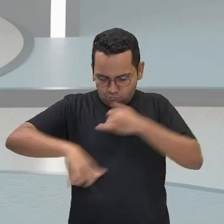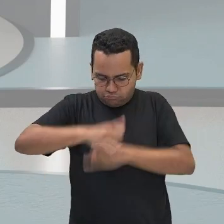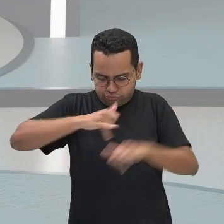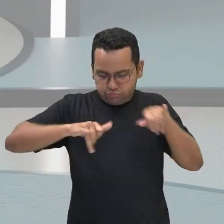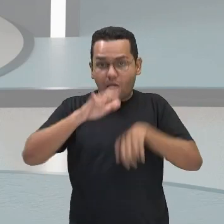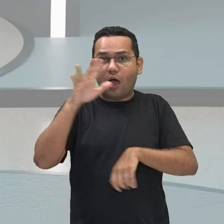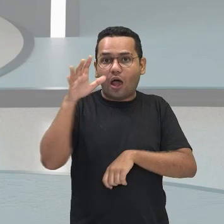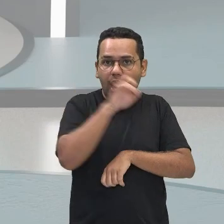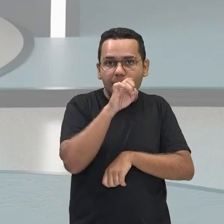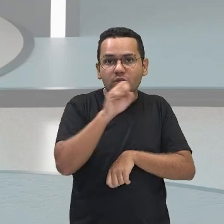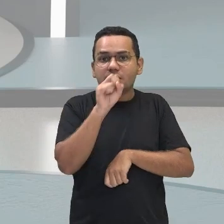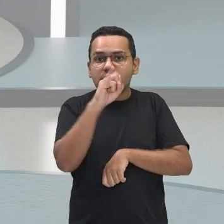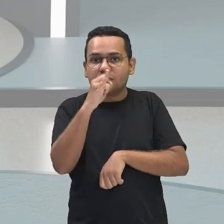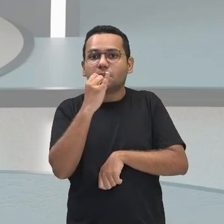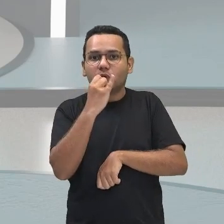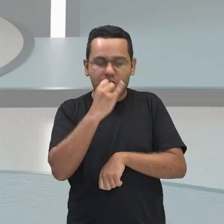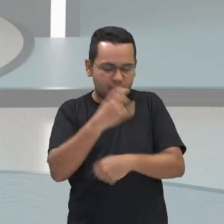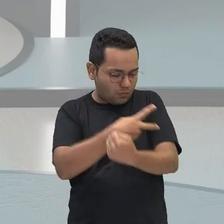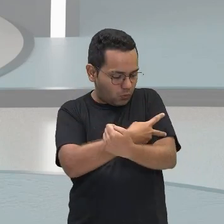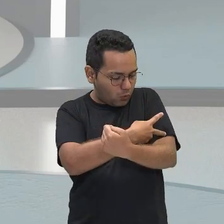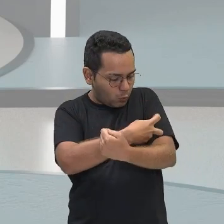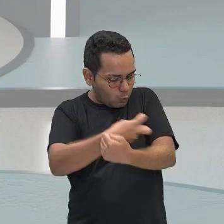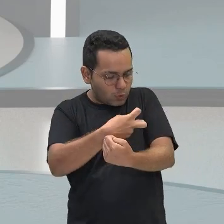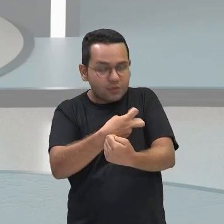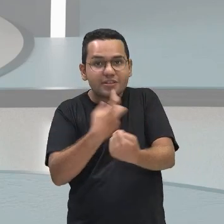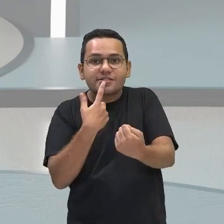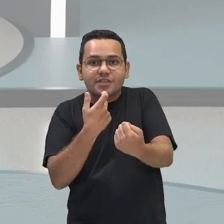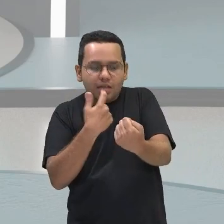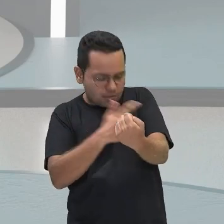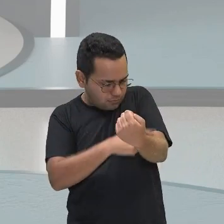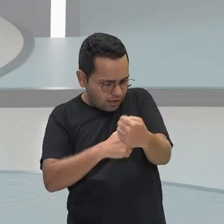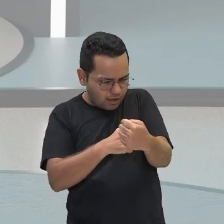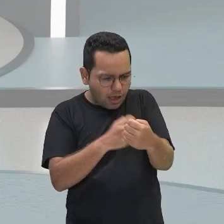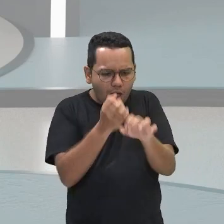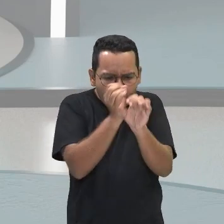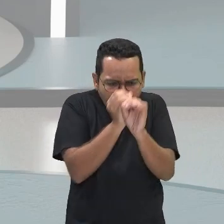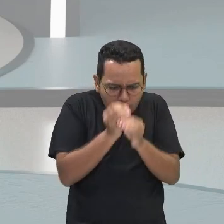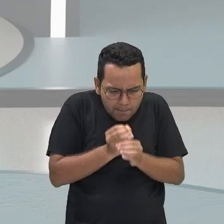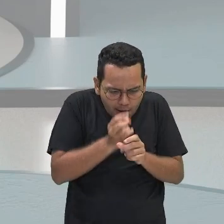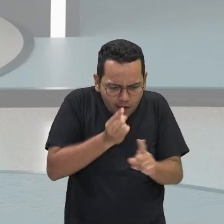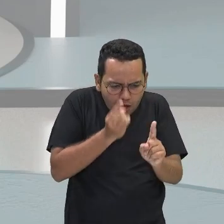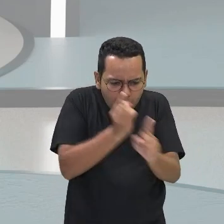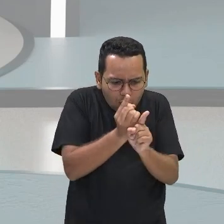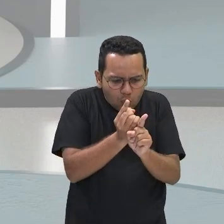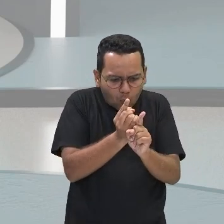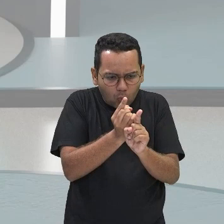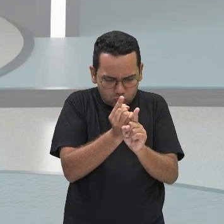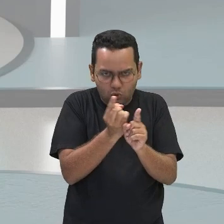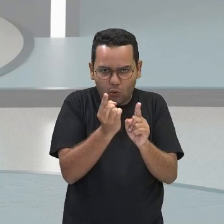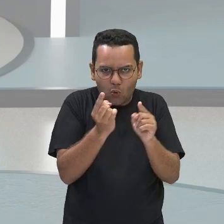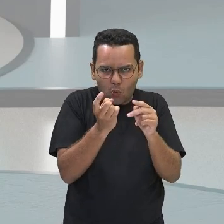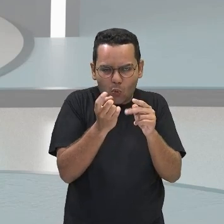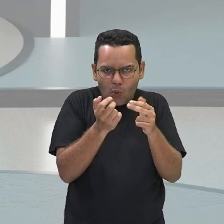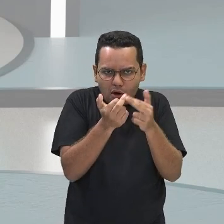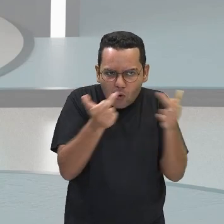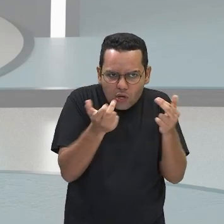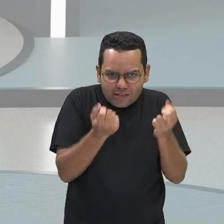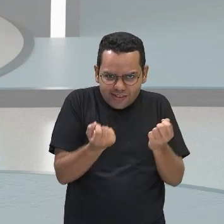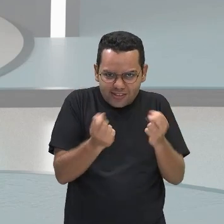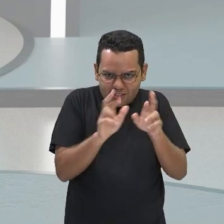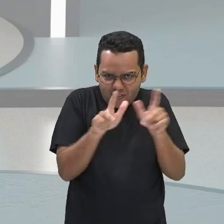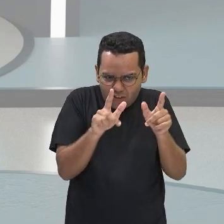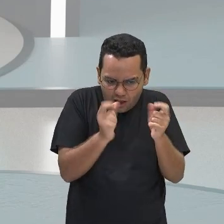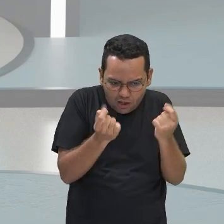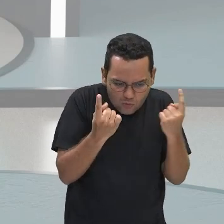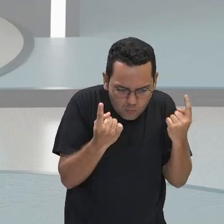achou algo, já ela está eliminada, ele pode ter tirado em primeiro lugar, ele é desclassificado, né? E pode ser banido da